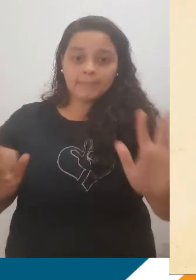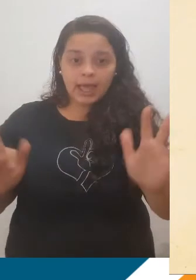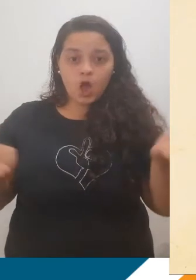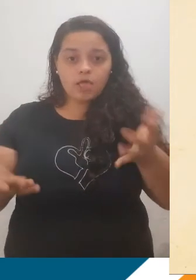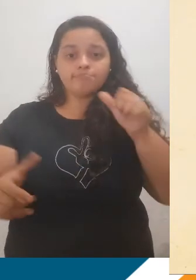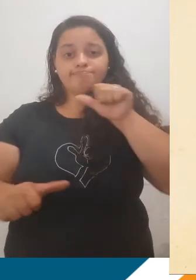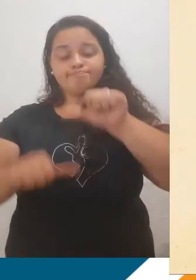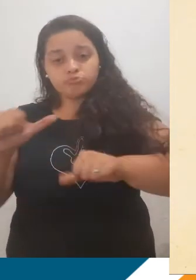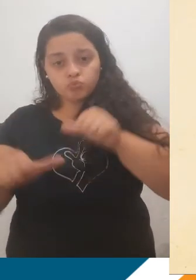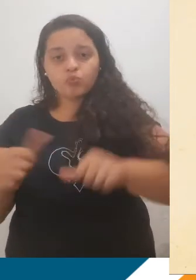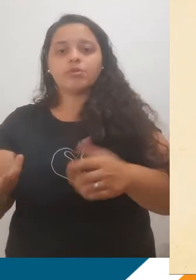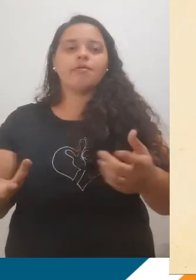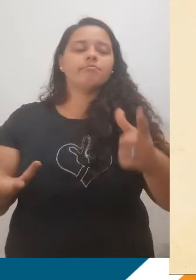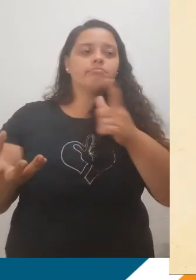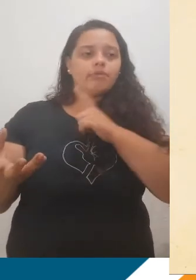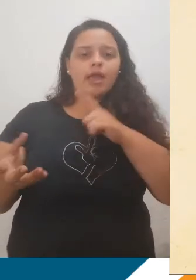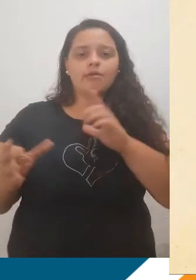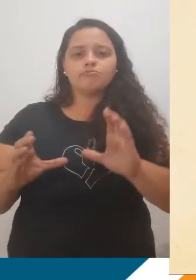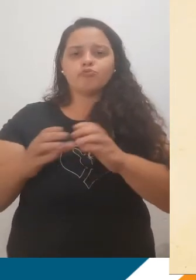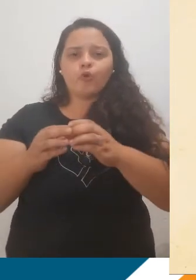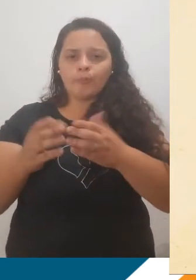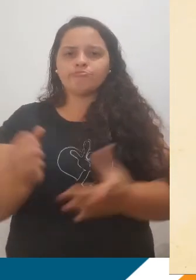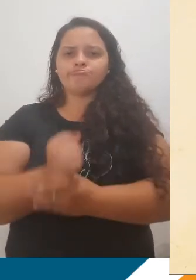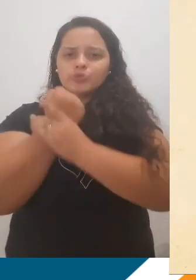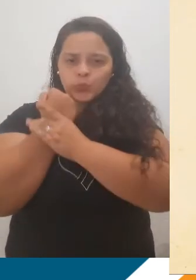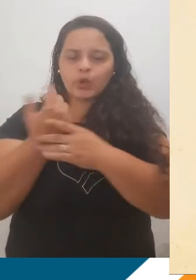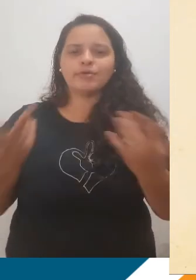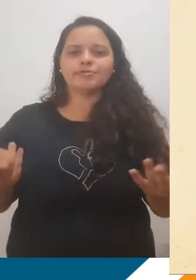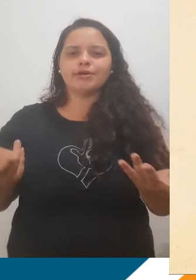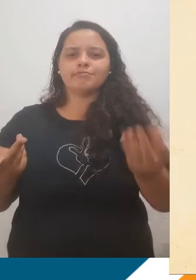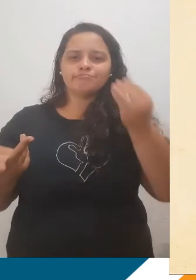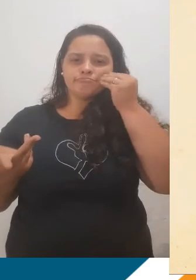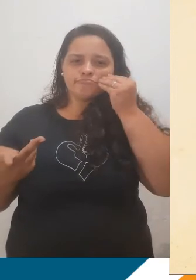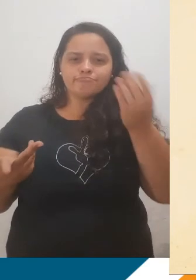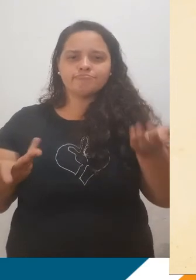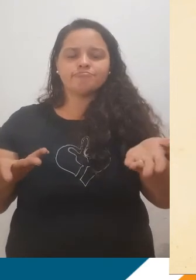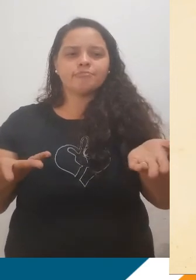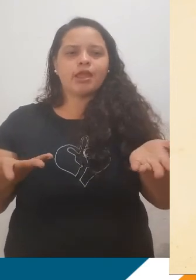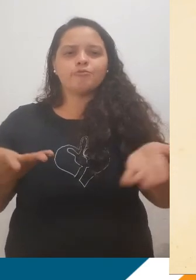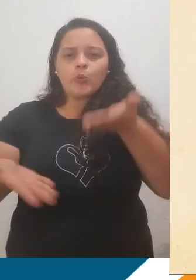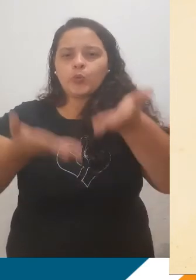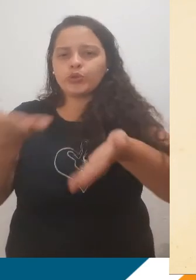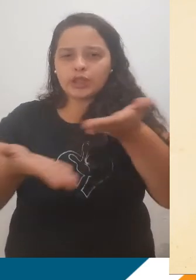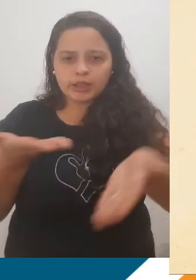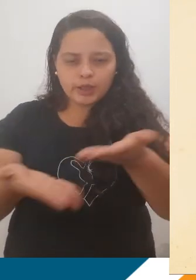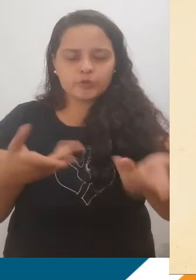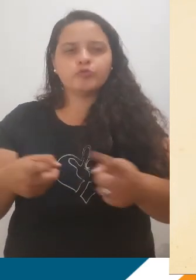de comunidades de assistência, de assistencialismo, e também consegue publicar